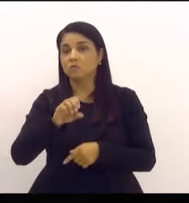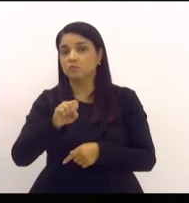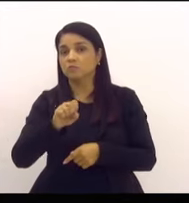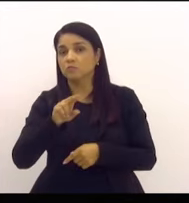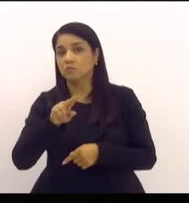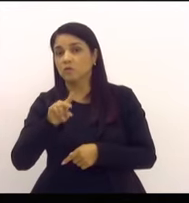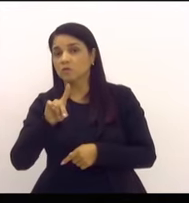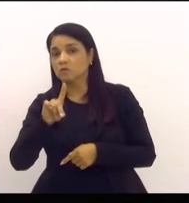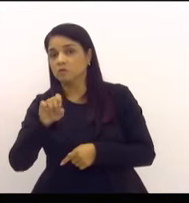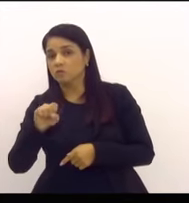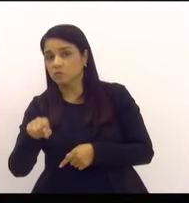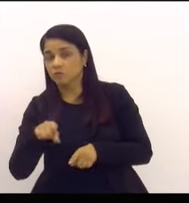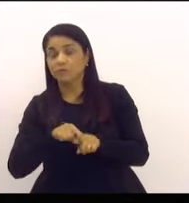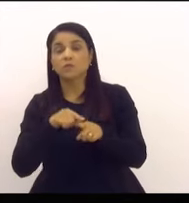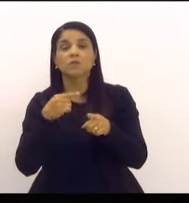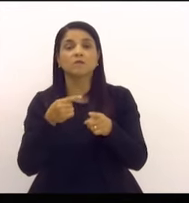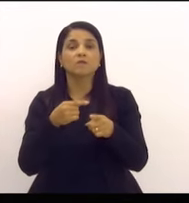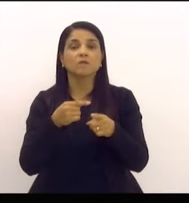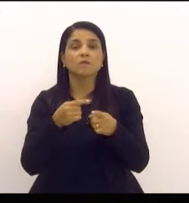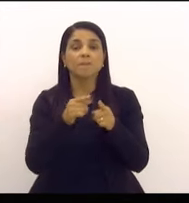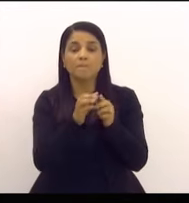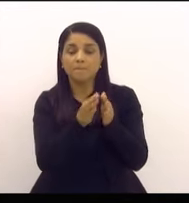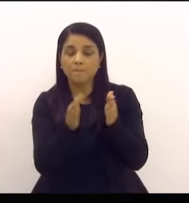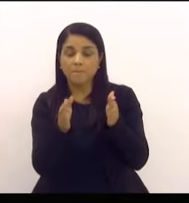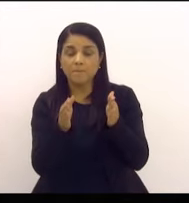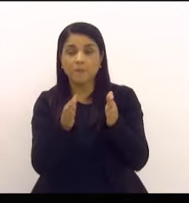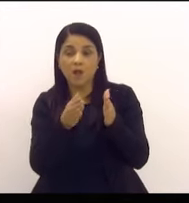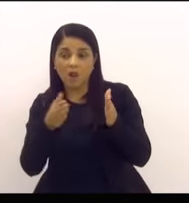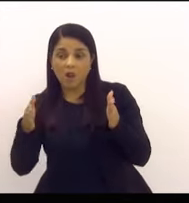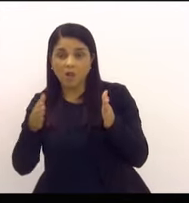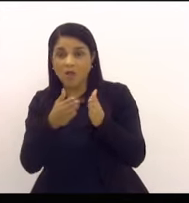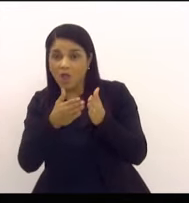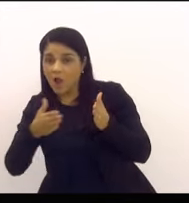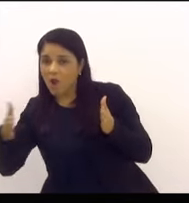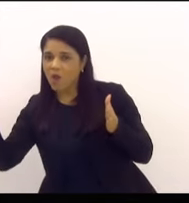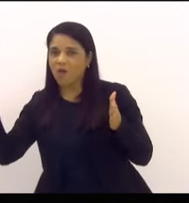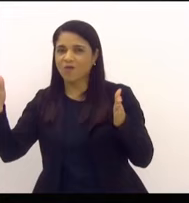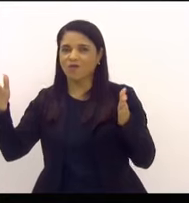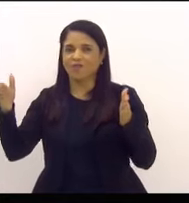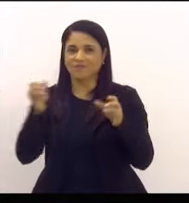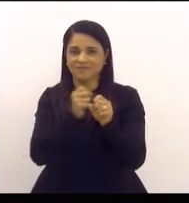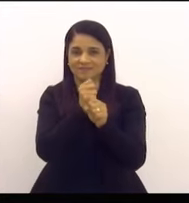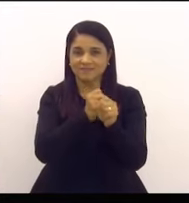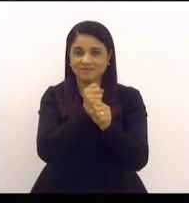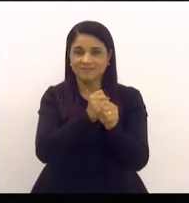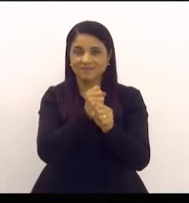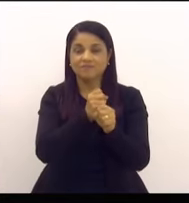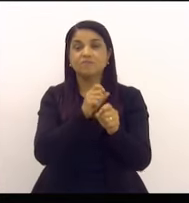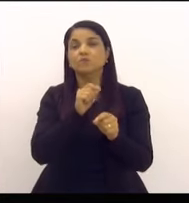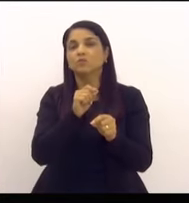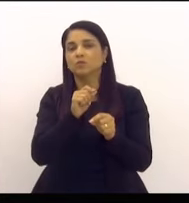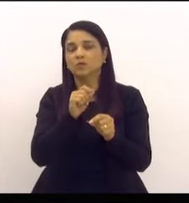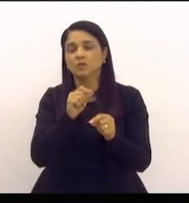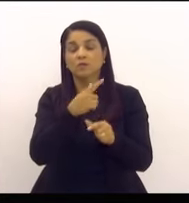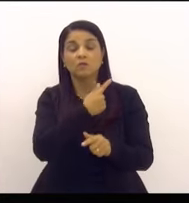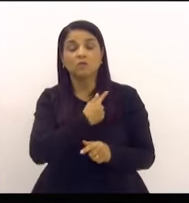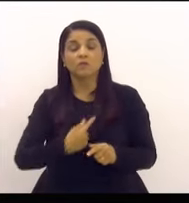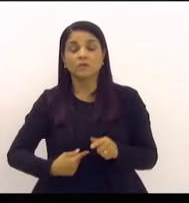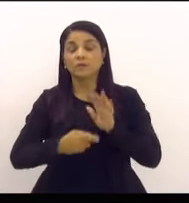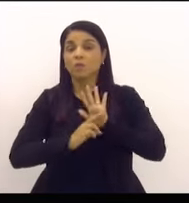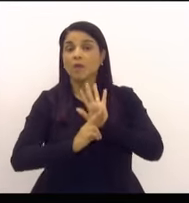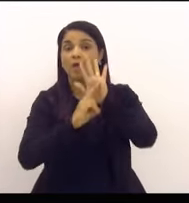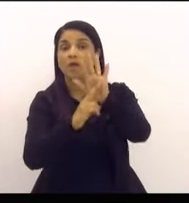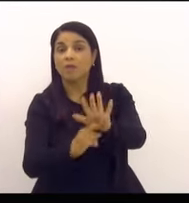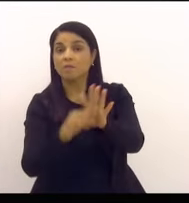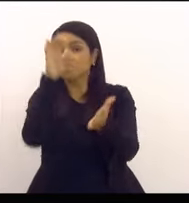a longo prazo? Por fim, por que que apenas o governador? Volto a reiterar, ele é o